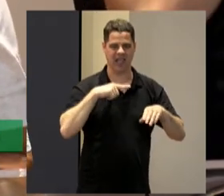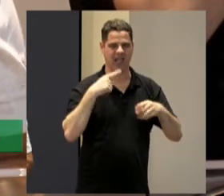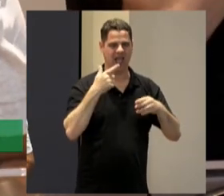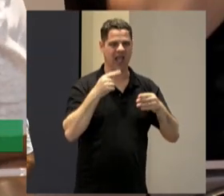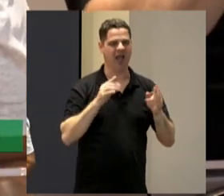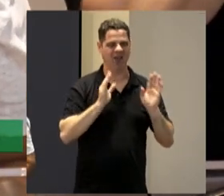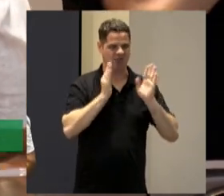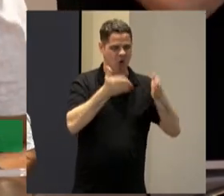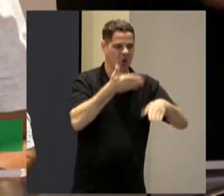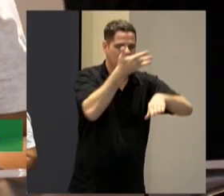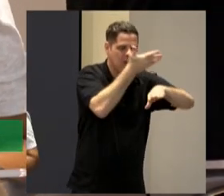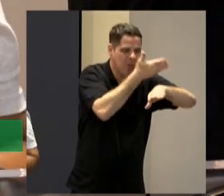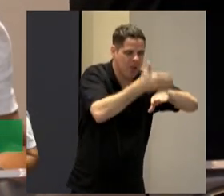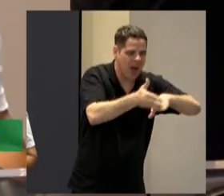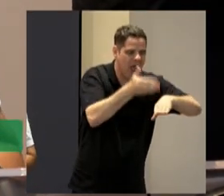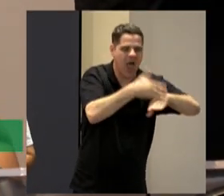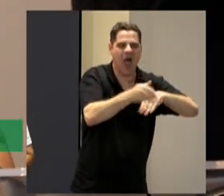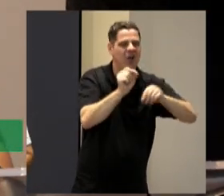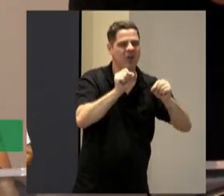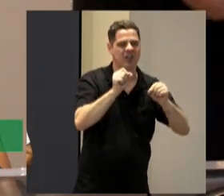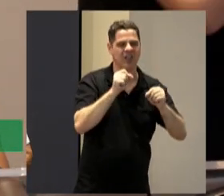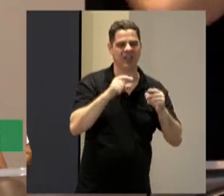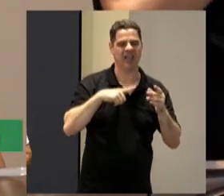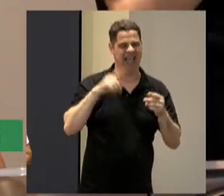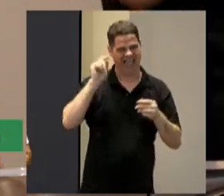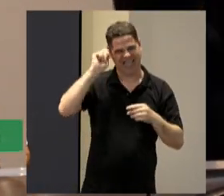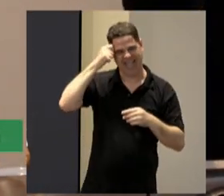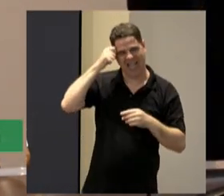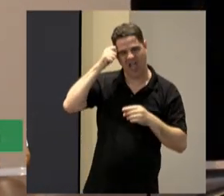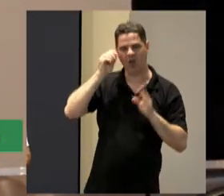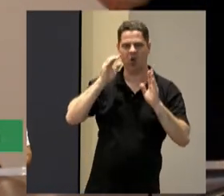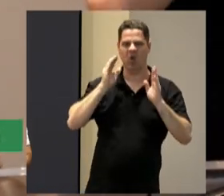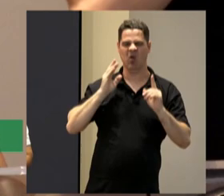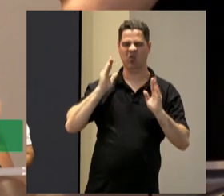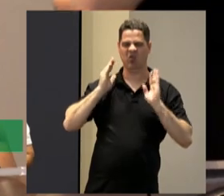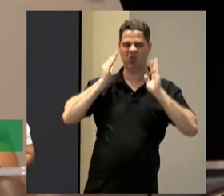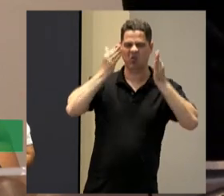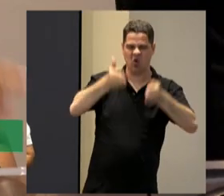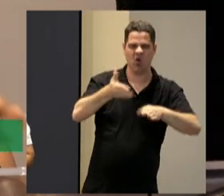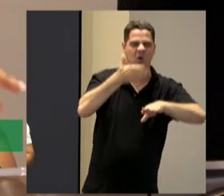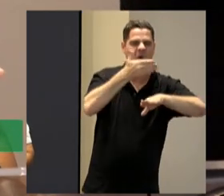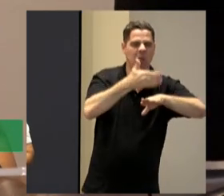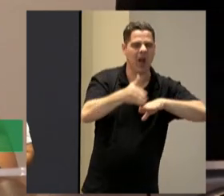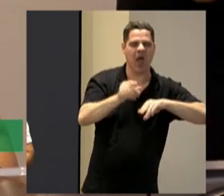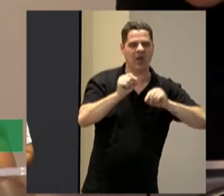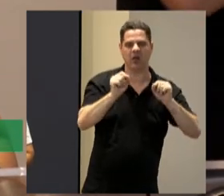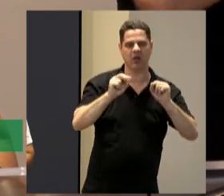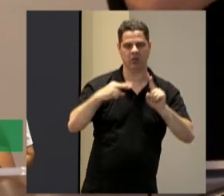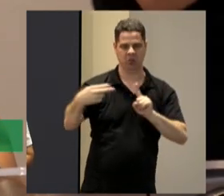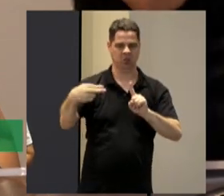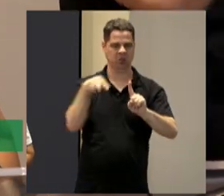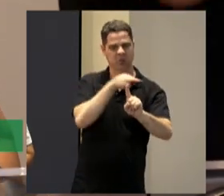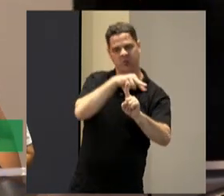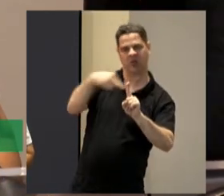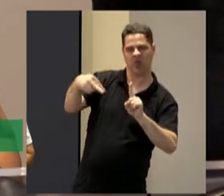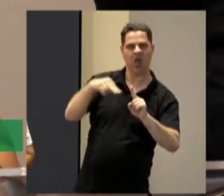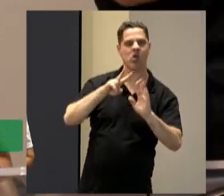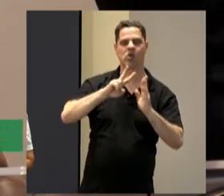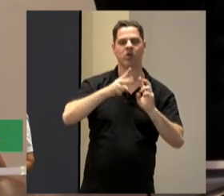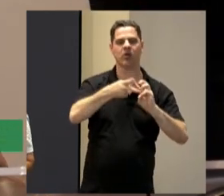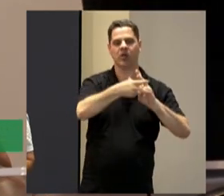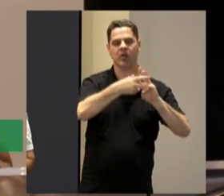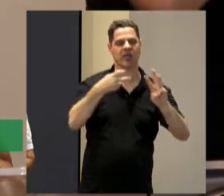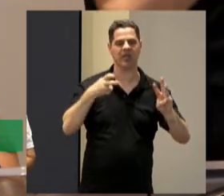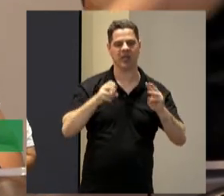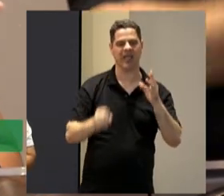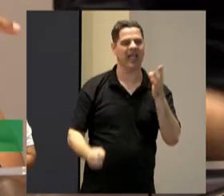criava, porque quem criou a crise não foram os negros. Quem cria as crises não é a cosmovisão indígena na escola. Quem